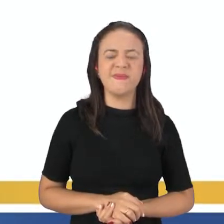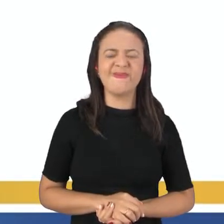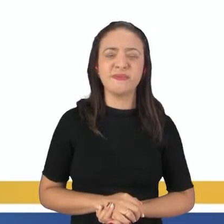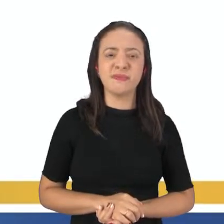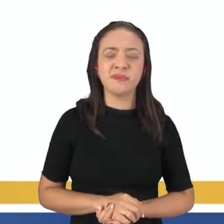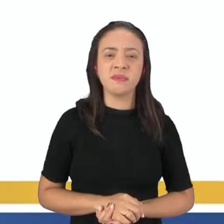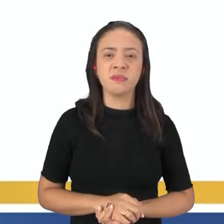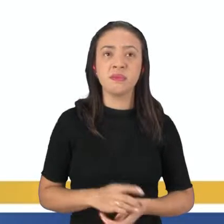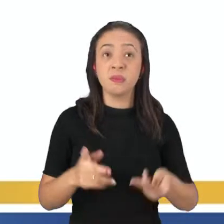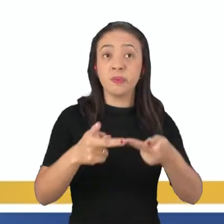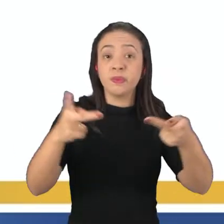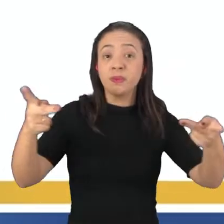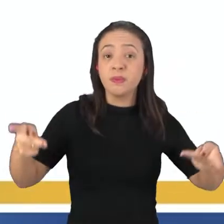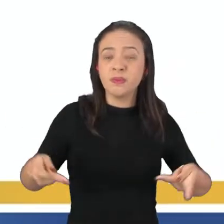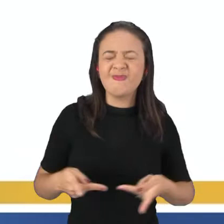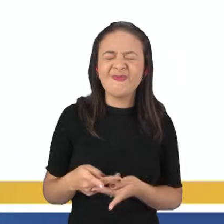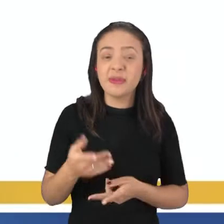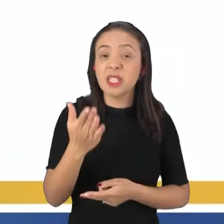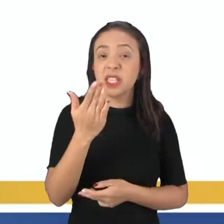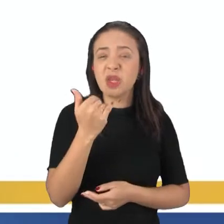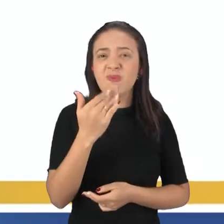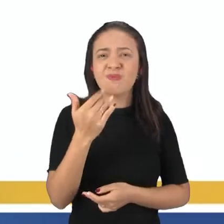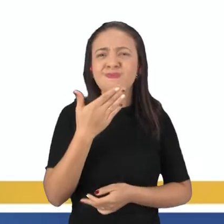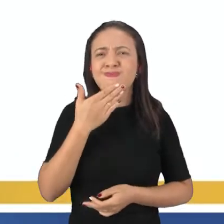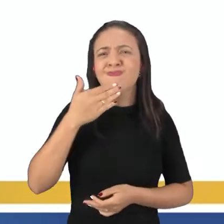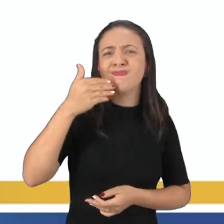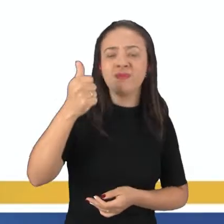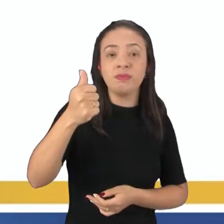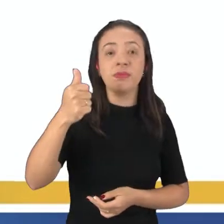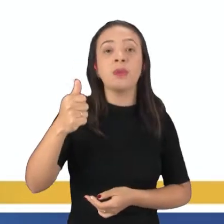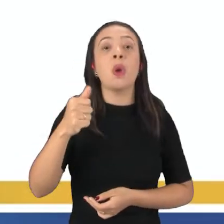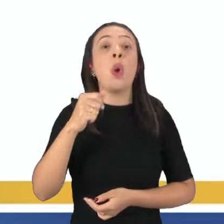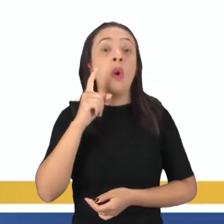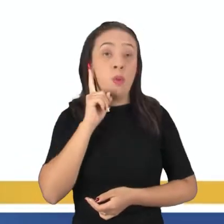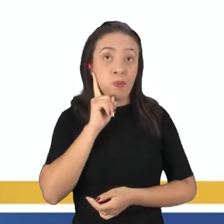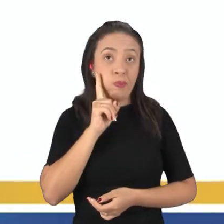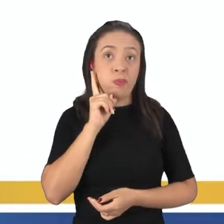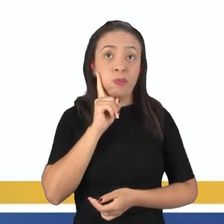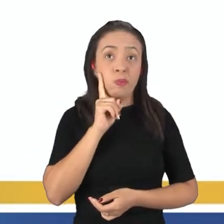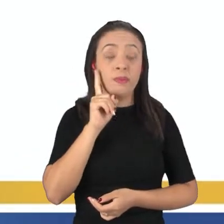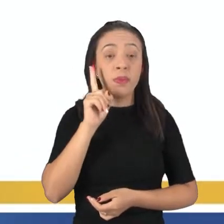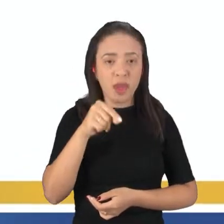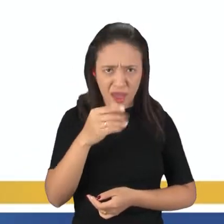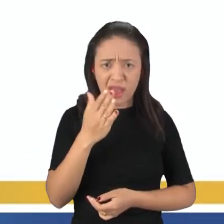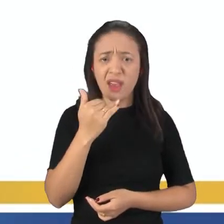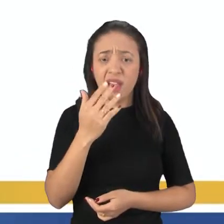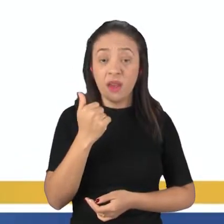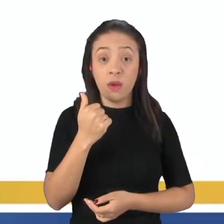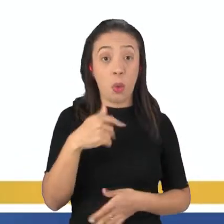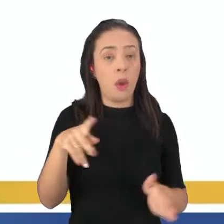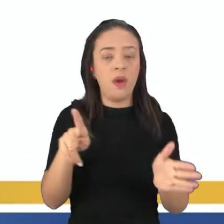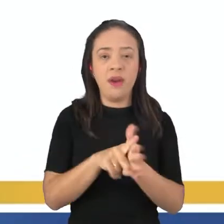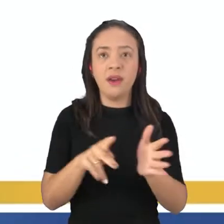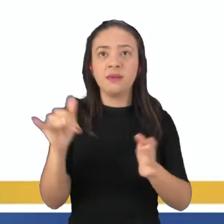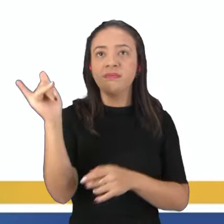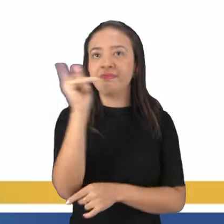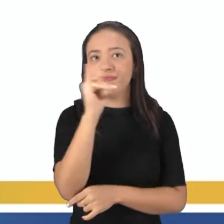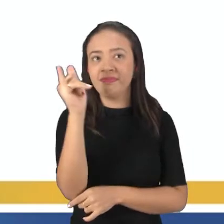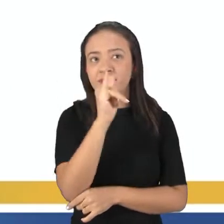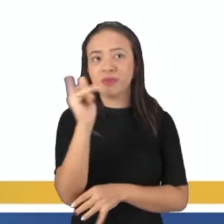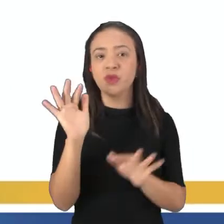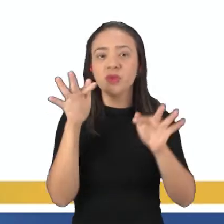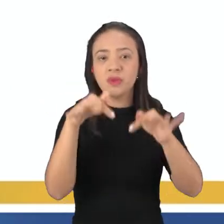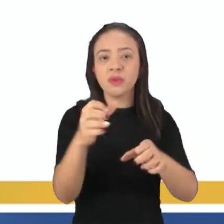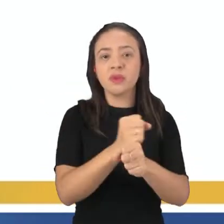Esse texto aí fala o seguinte, ó. Pizza é uma comida favorita nos Estados Unidos. Ela é um prato típico da Itália